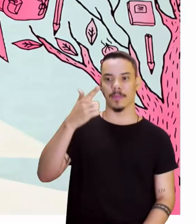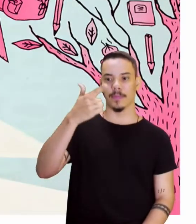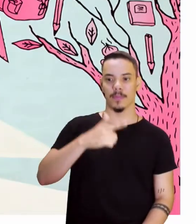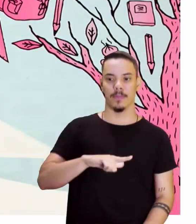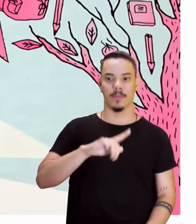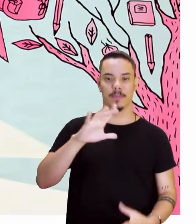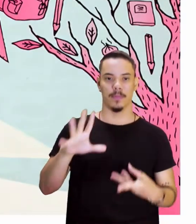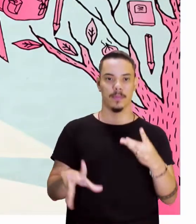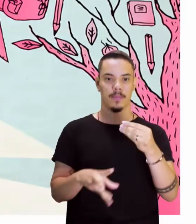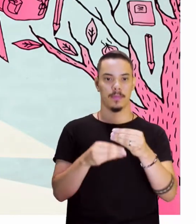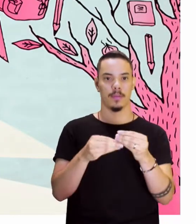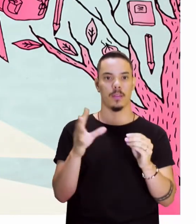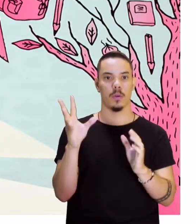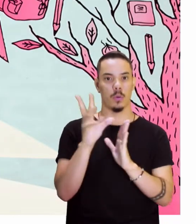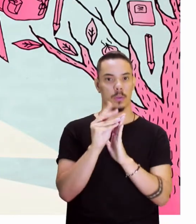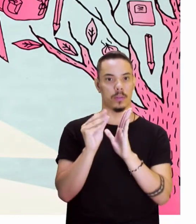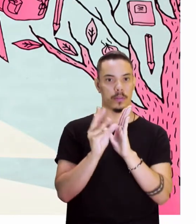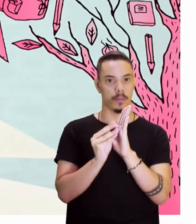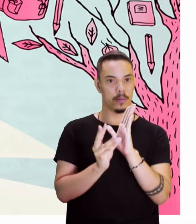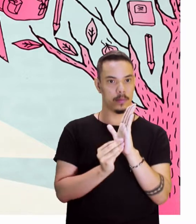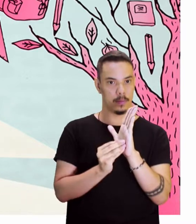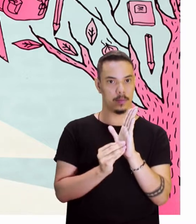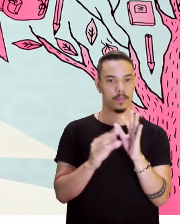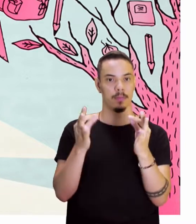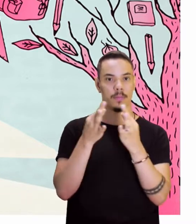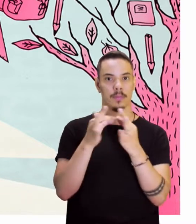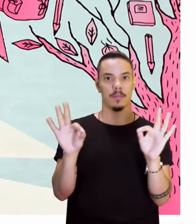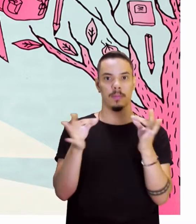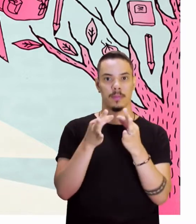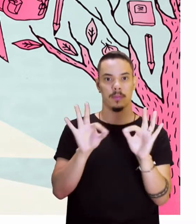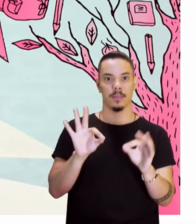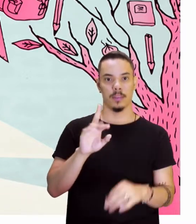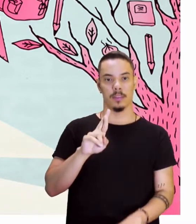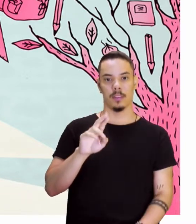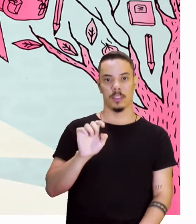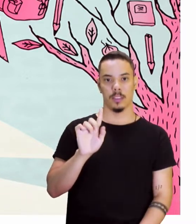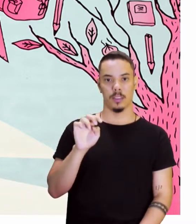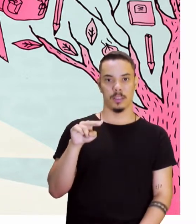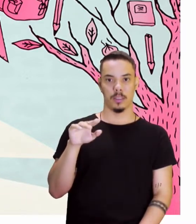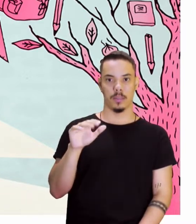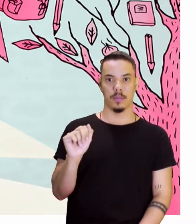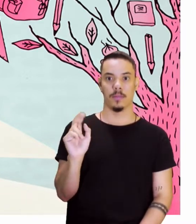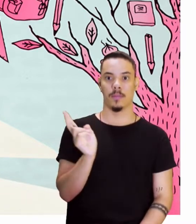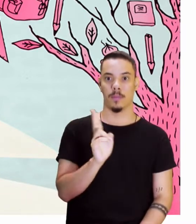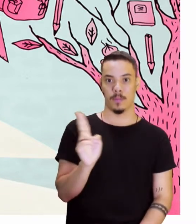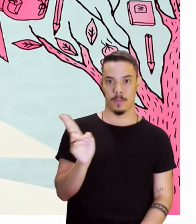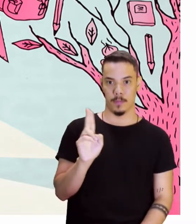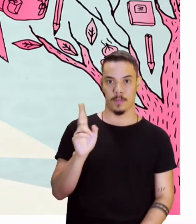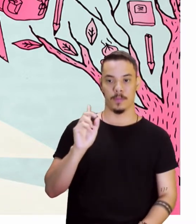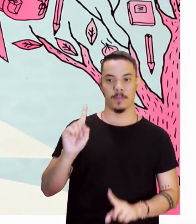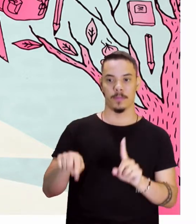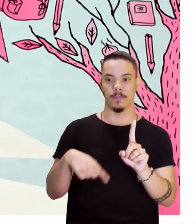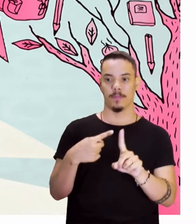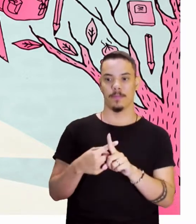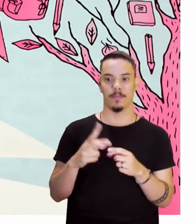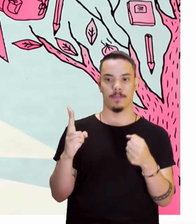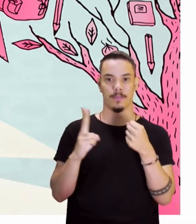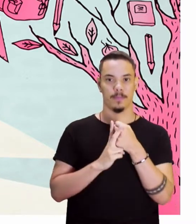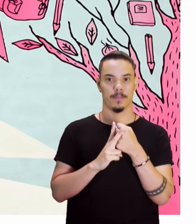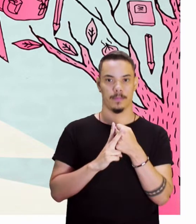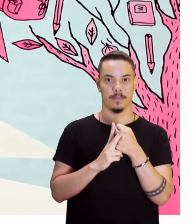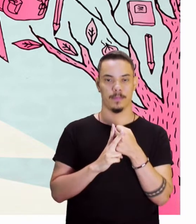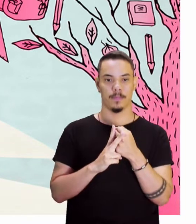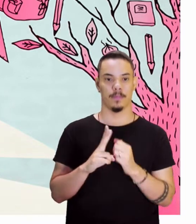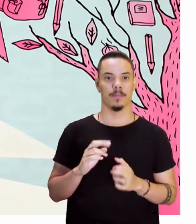um conteúdo para você. Sintaxe de regência, regência nominal e regência